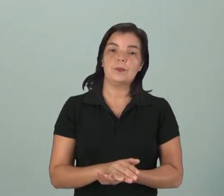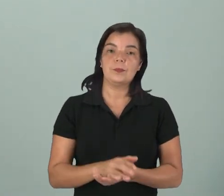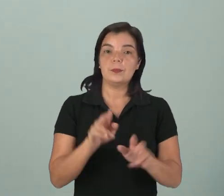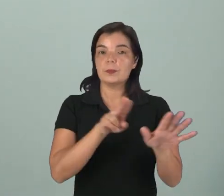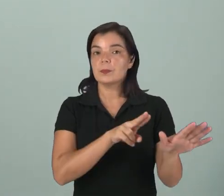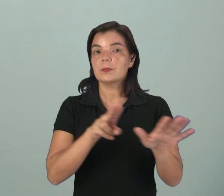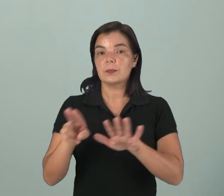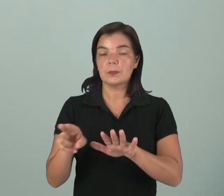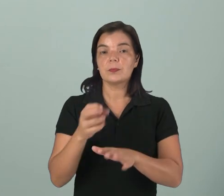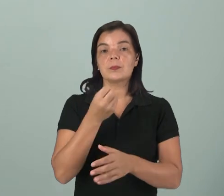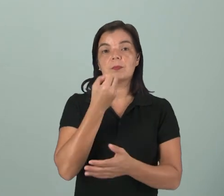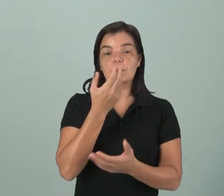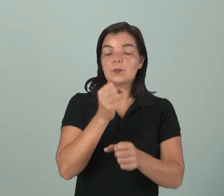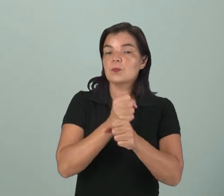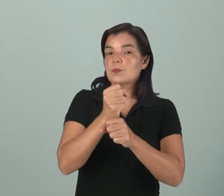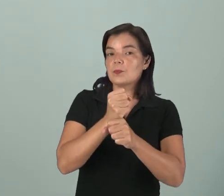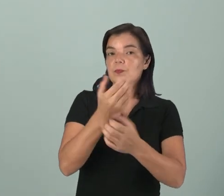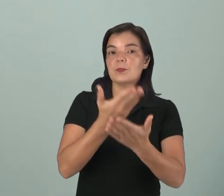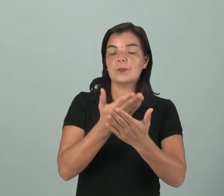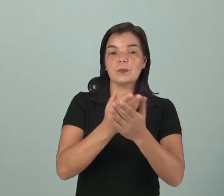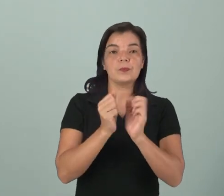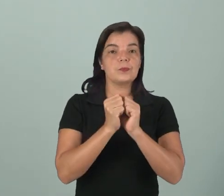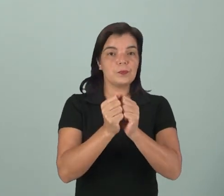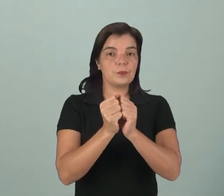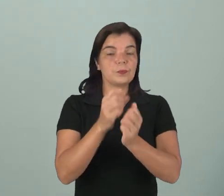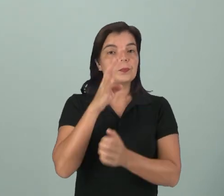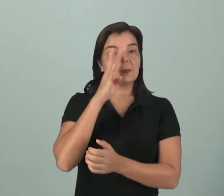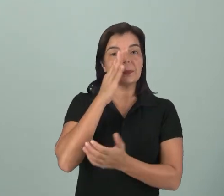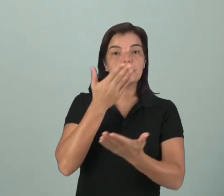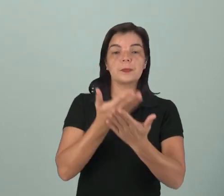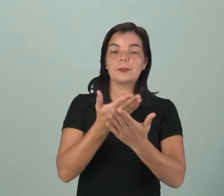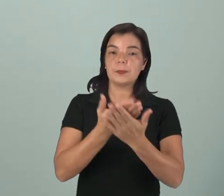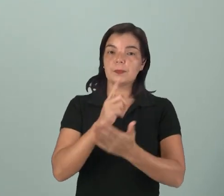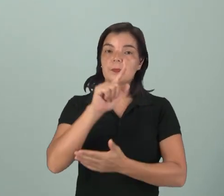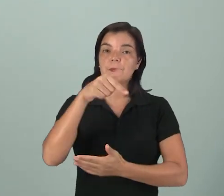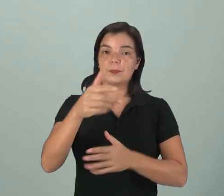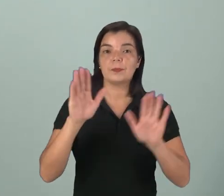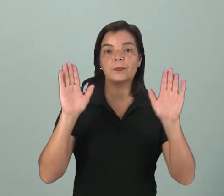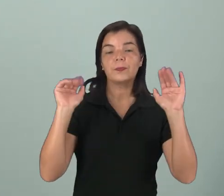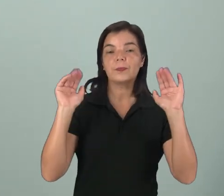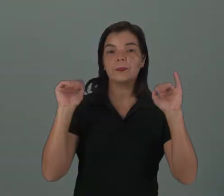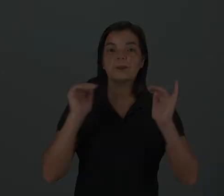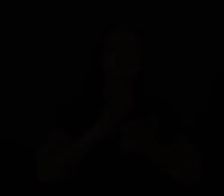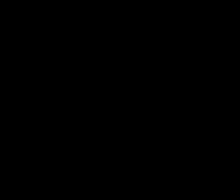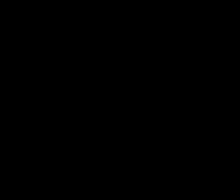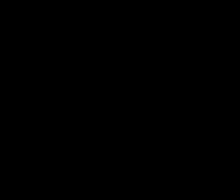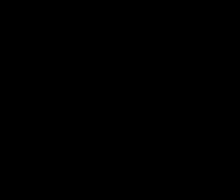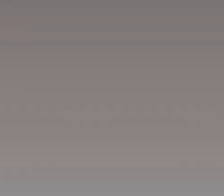semana, um bom ano letivo, fique com a gente, não deixe de assistir as nossas próximas aulas. Até mais!